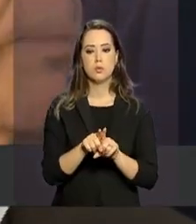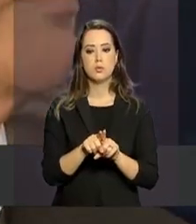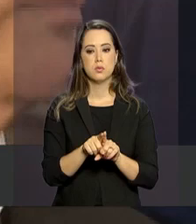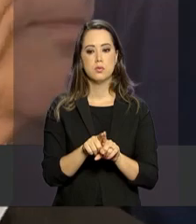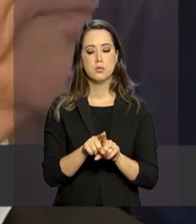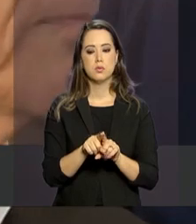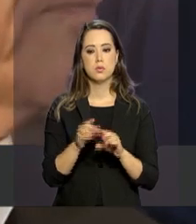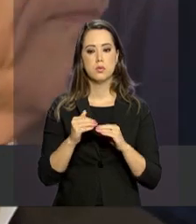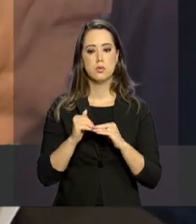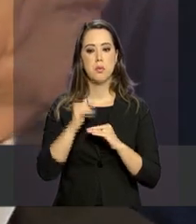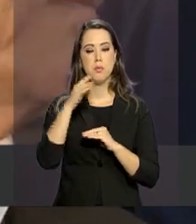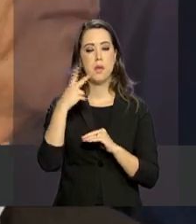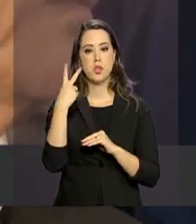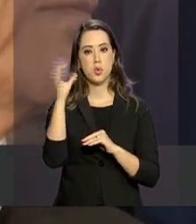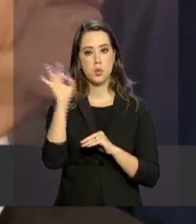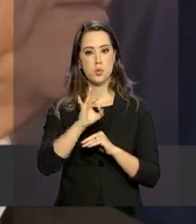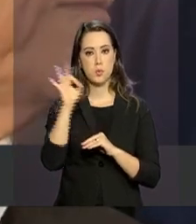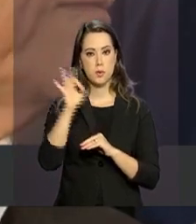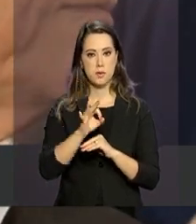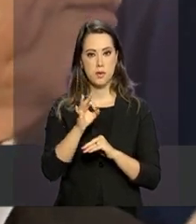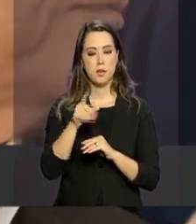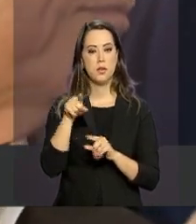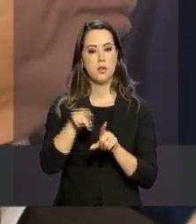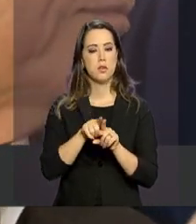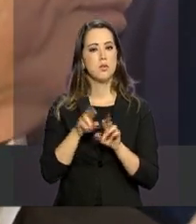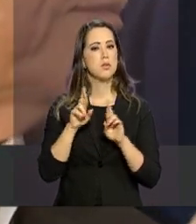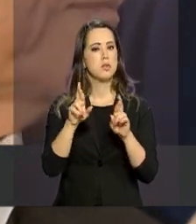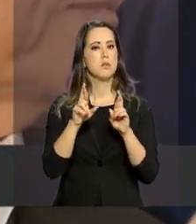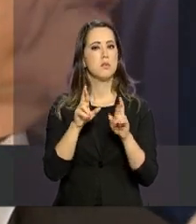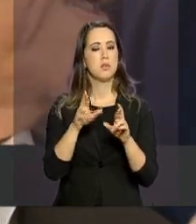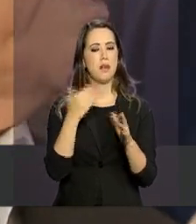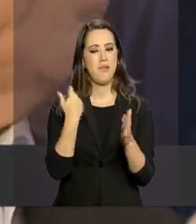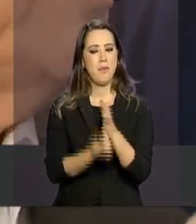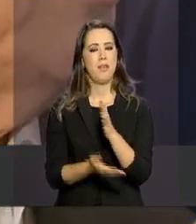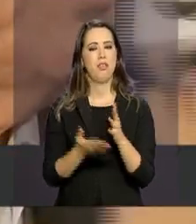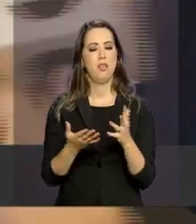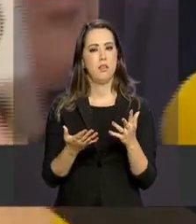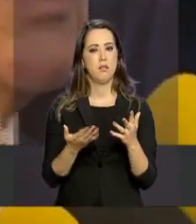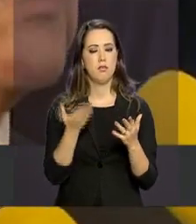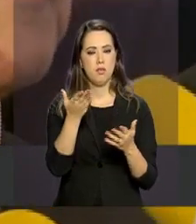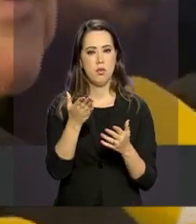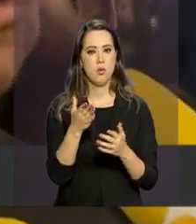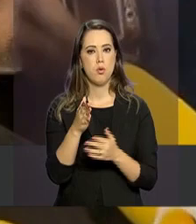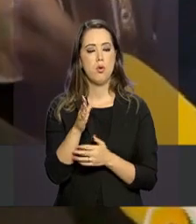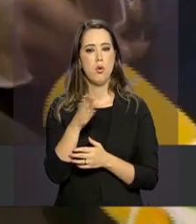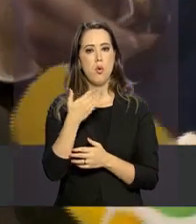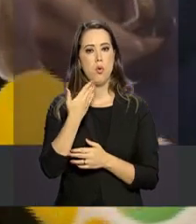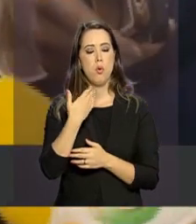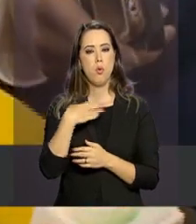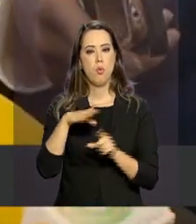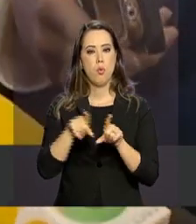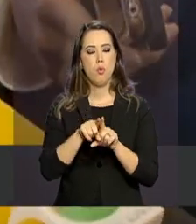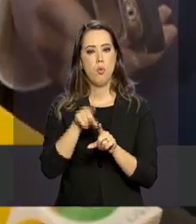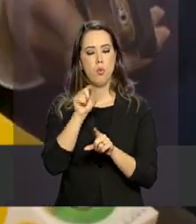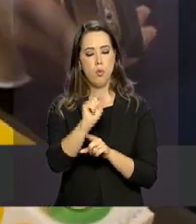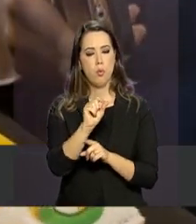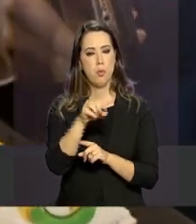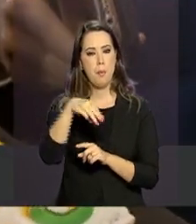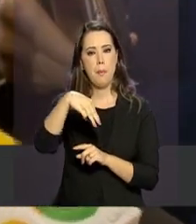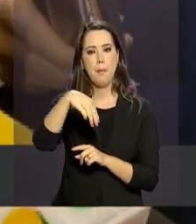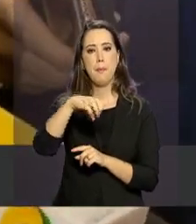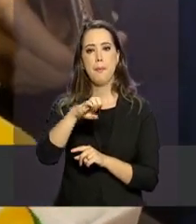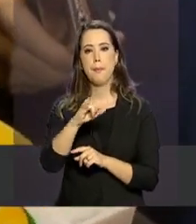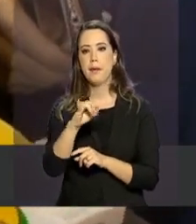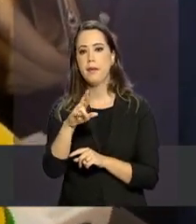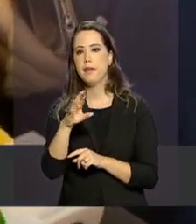todas as pesquisas eu só esperava a derrota tão acachapante ele fez o seu papel e fez um papel é